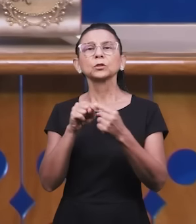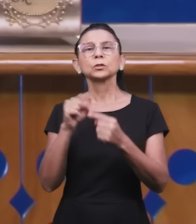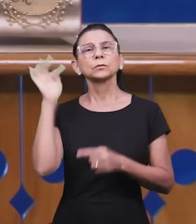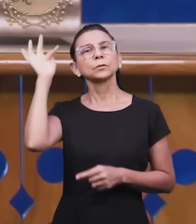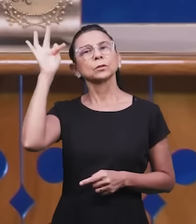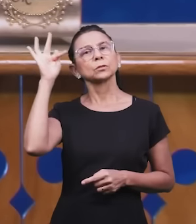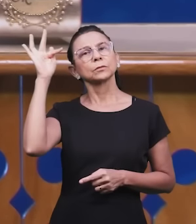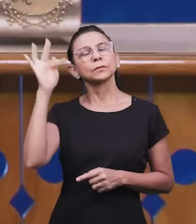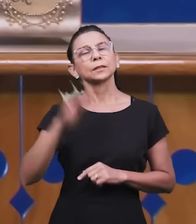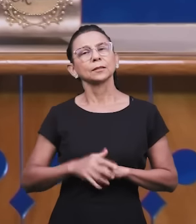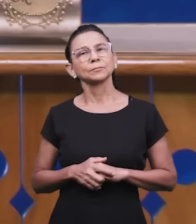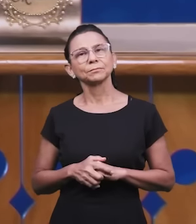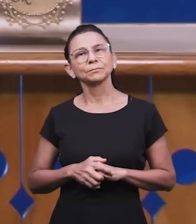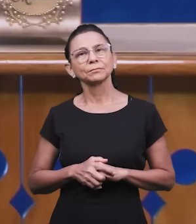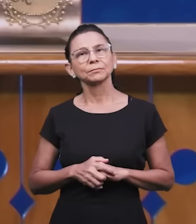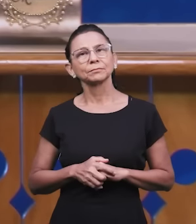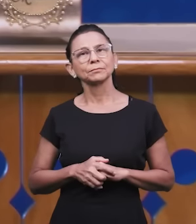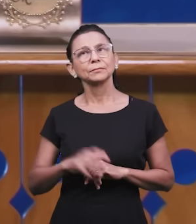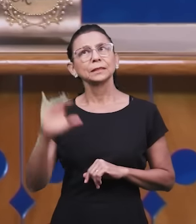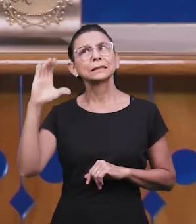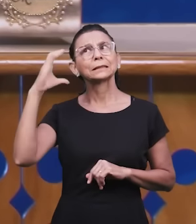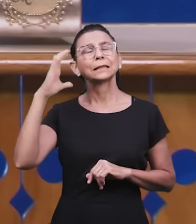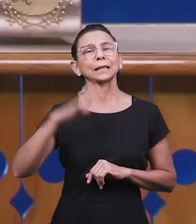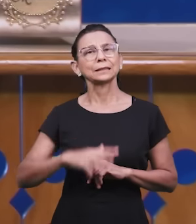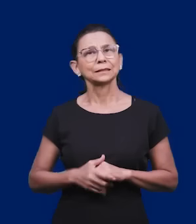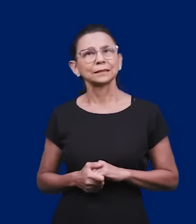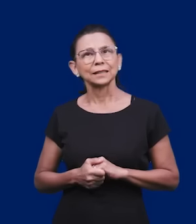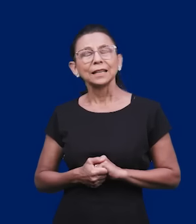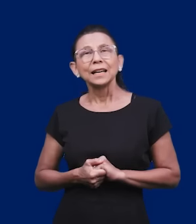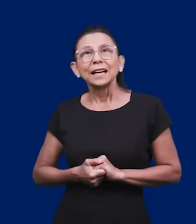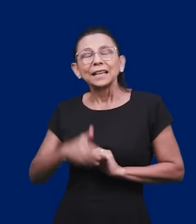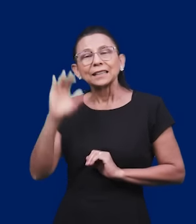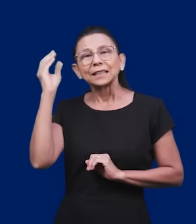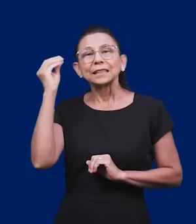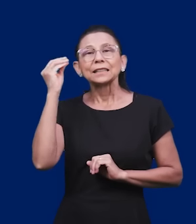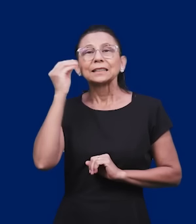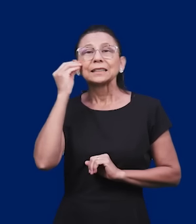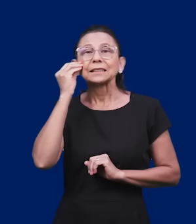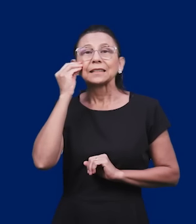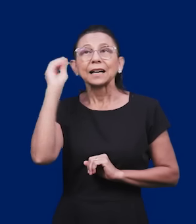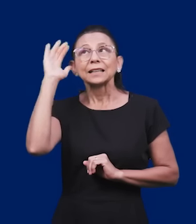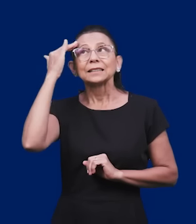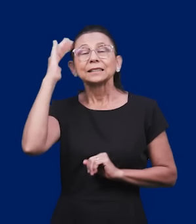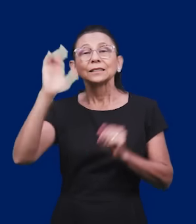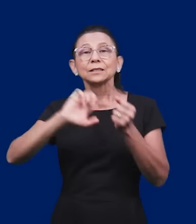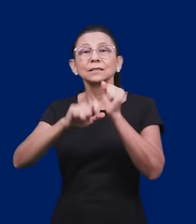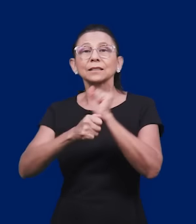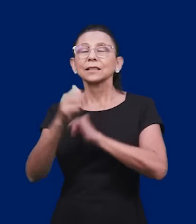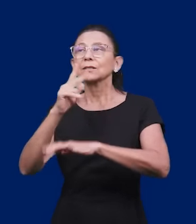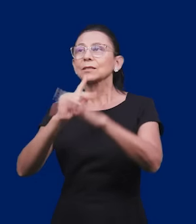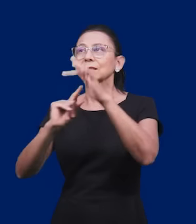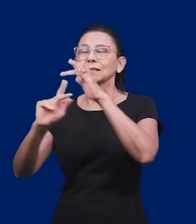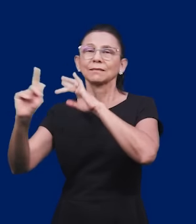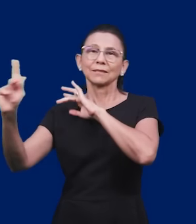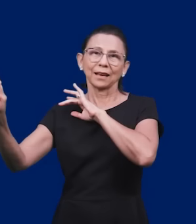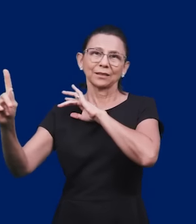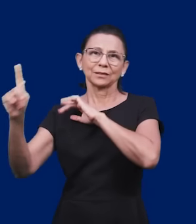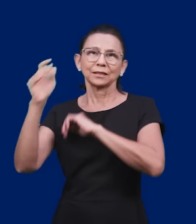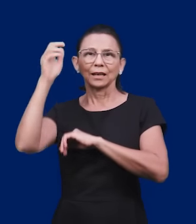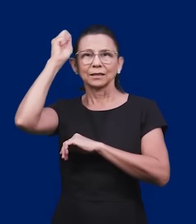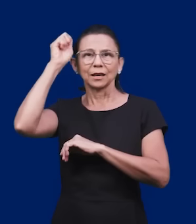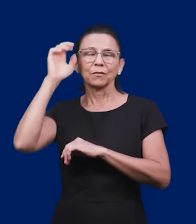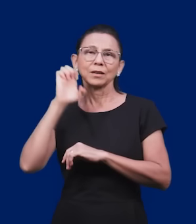ciência, era transcender, ou seja, alcançar a vida eterna, aquilo que o homem havia perdido. Então nós vemos